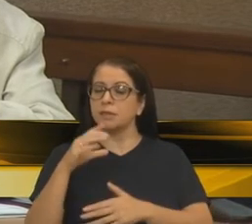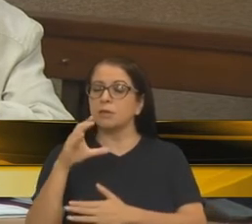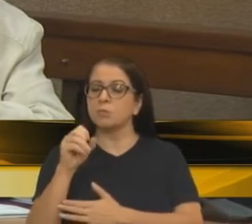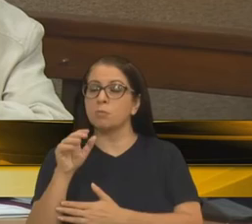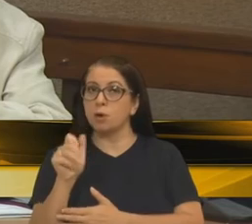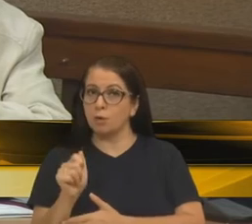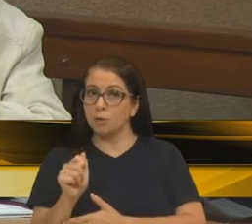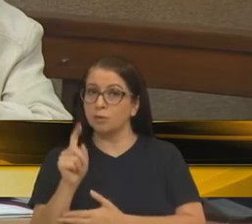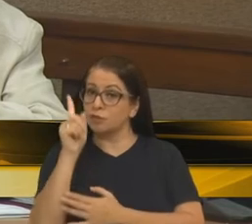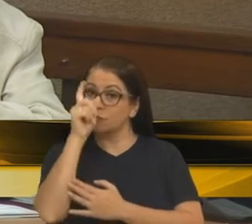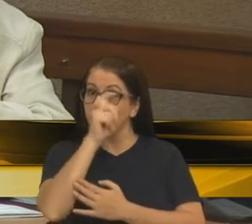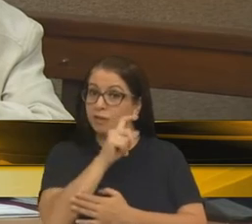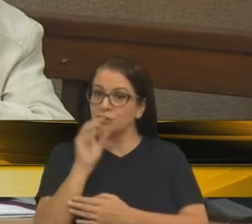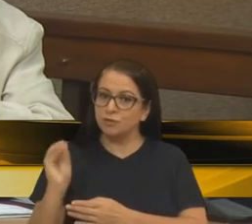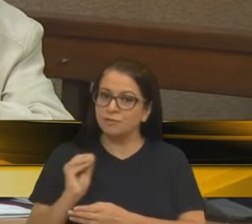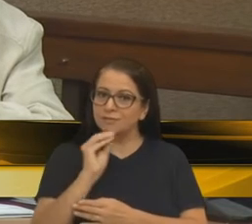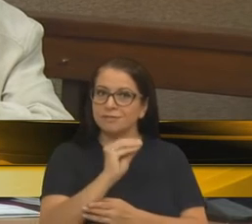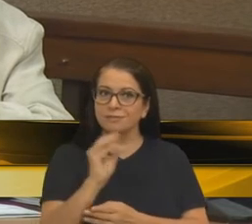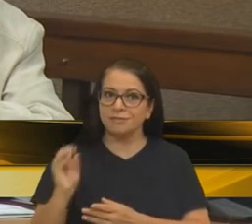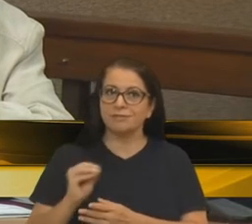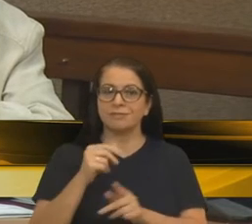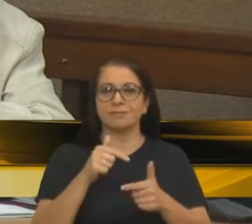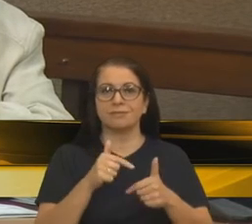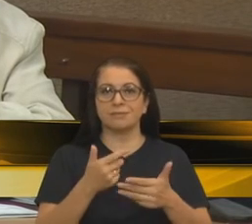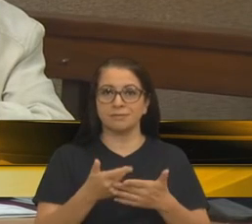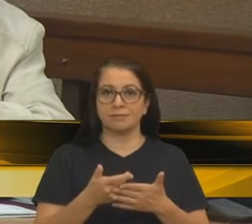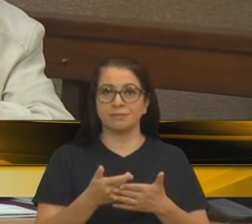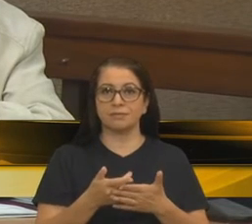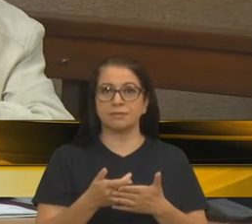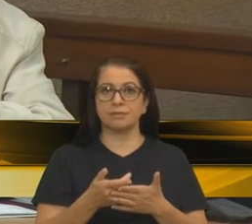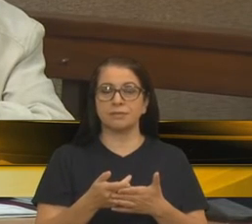com dificuldade de preencher as cotas. Então, essa